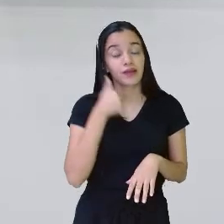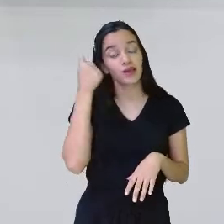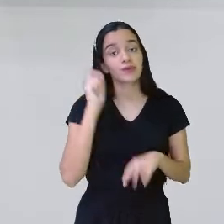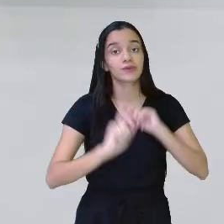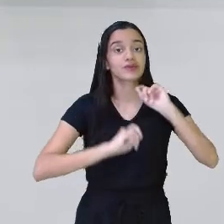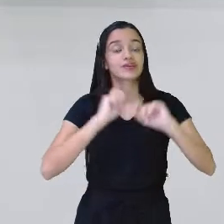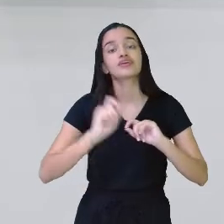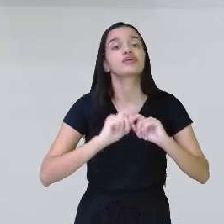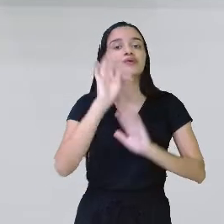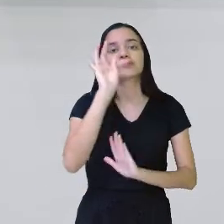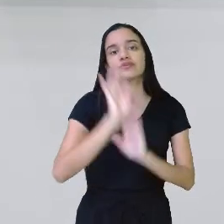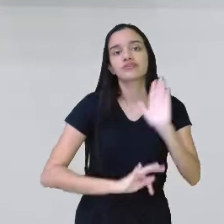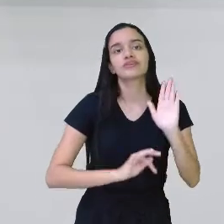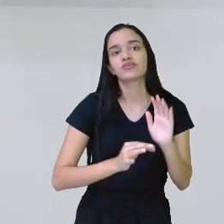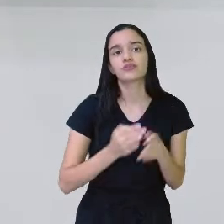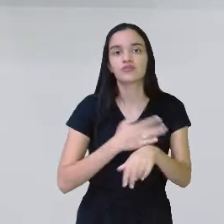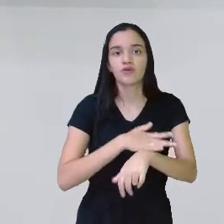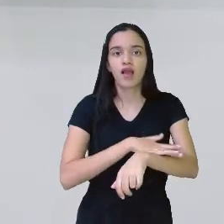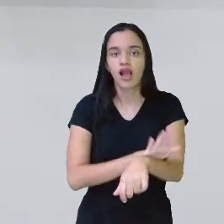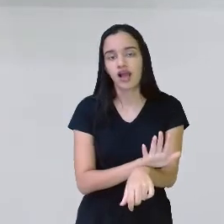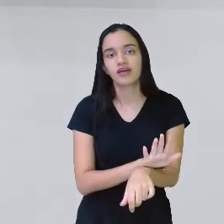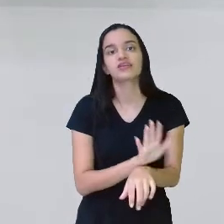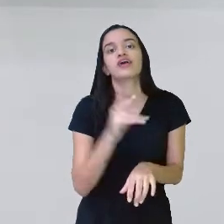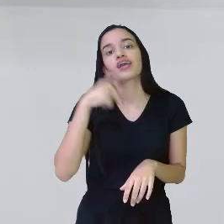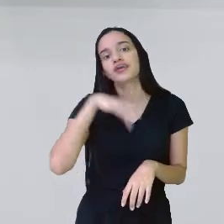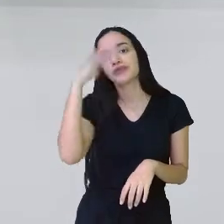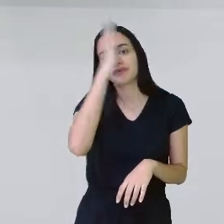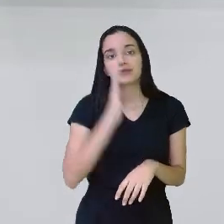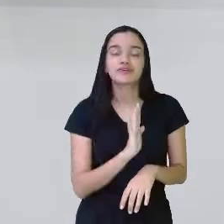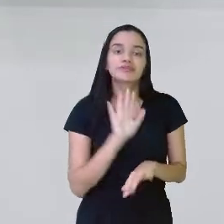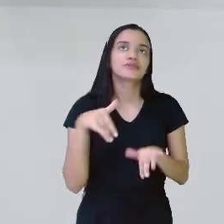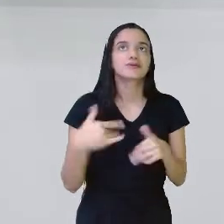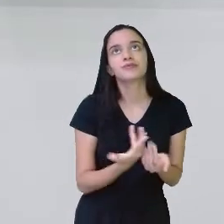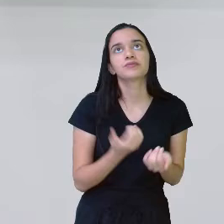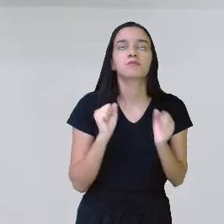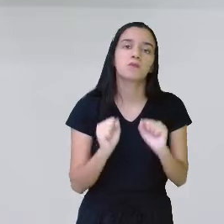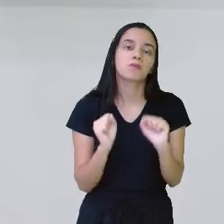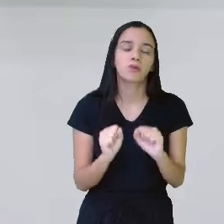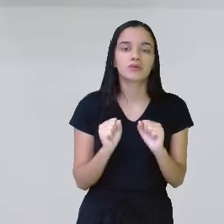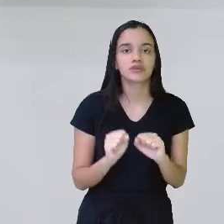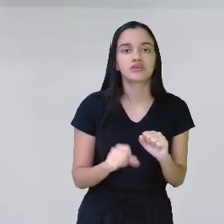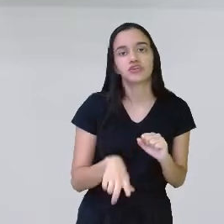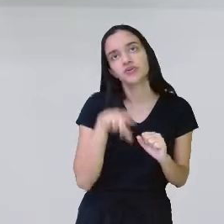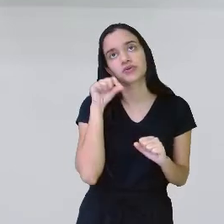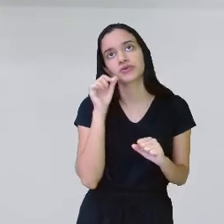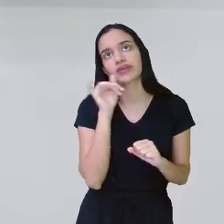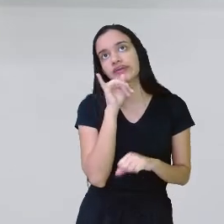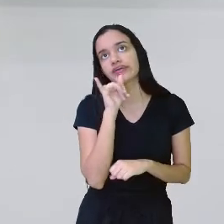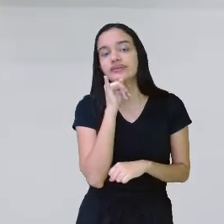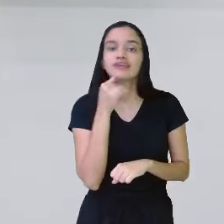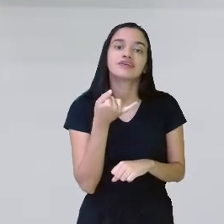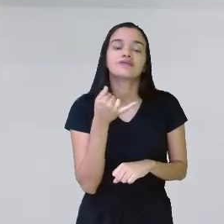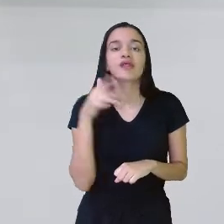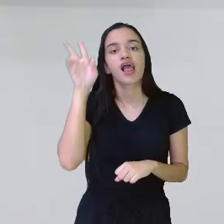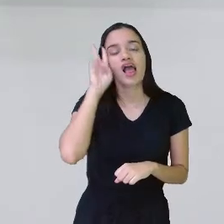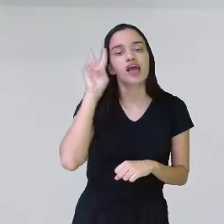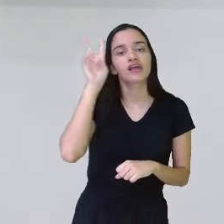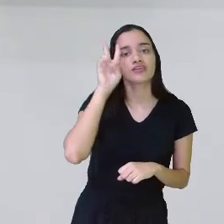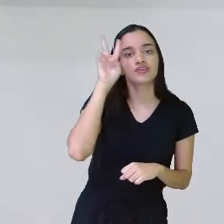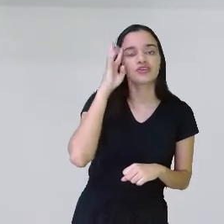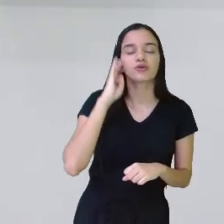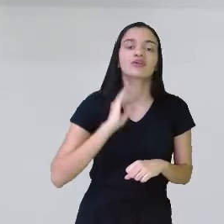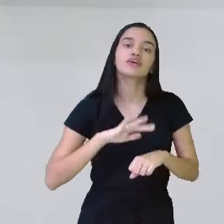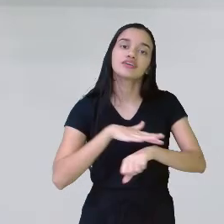texto que aborde, por exemplo, racismo no Brasil. Sei lá, a gente pode escolher a história e